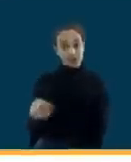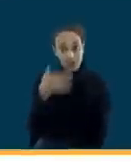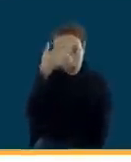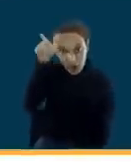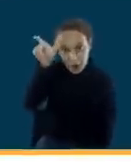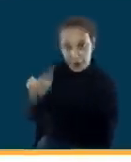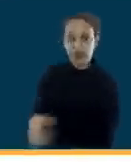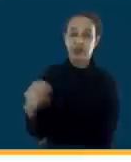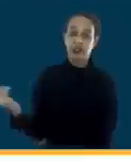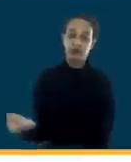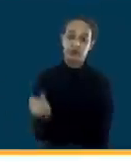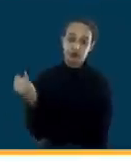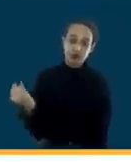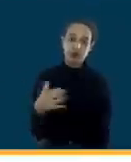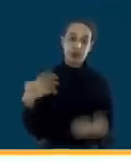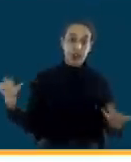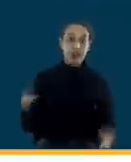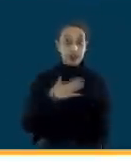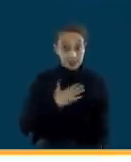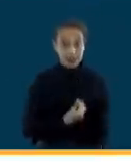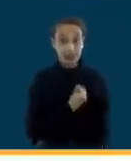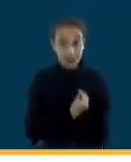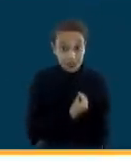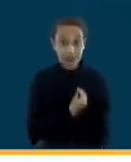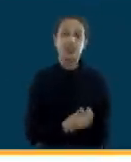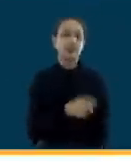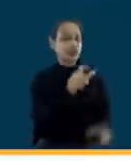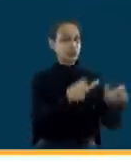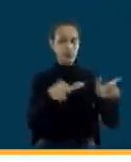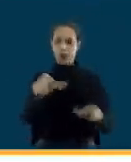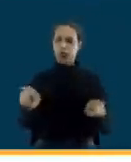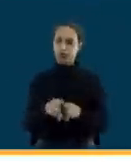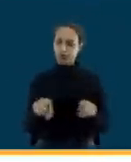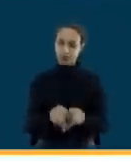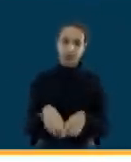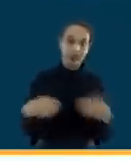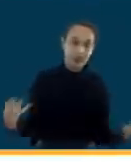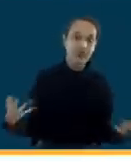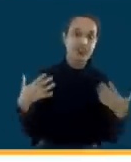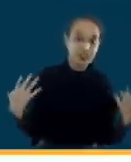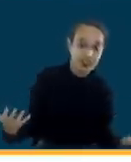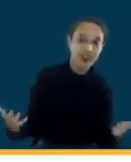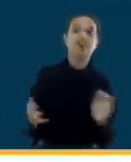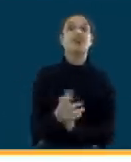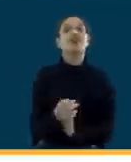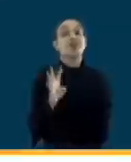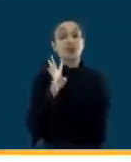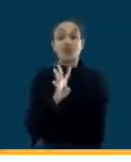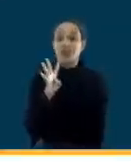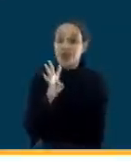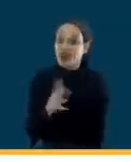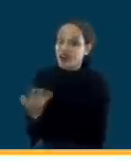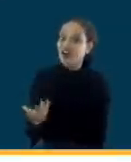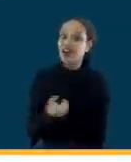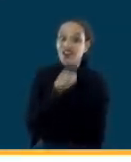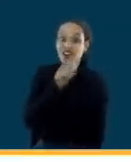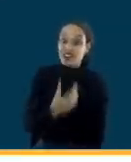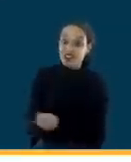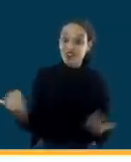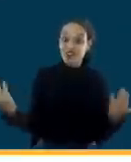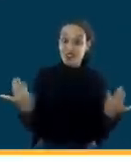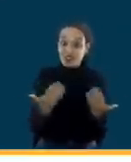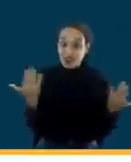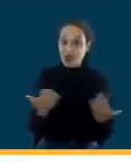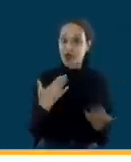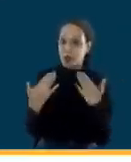importância na minha vida e na vida de muita gente. Então, é muito bacana a gente estar aqui junto hoje, fazendo esse debate, fazendo essa